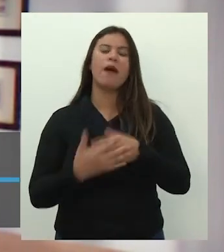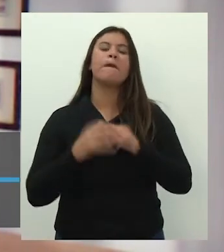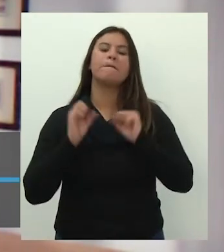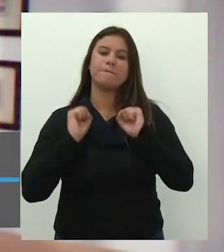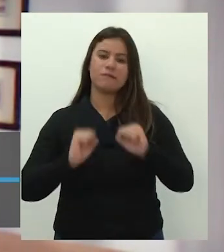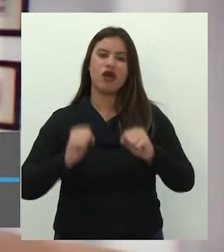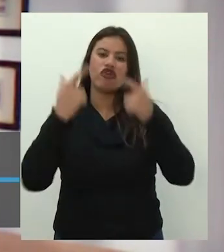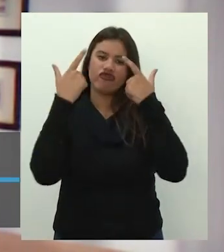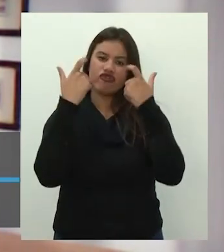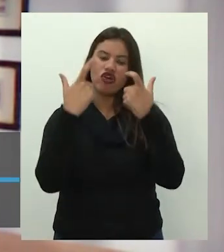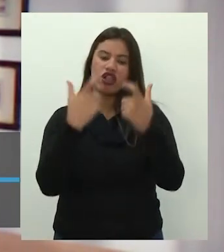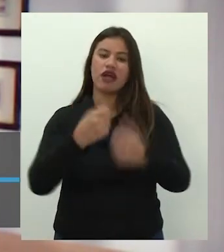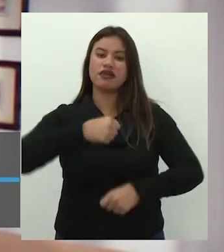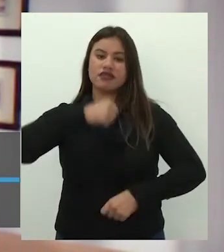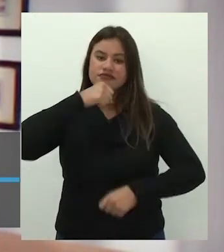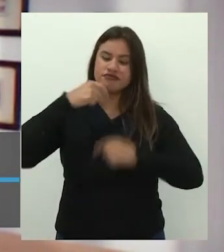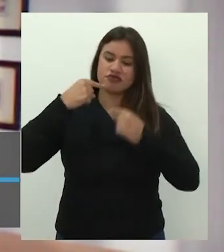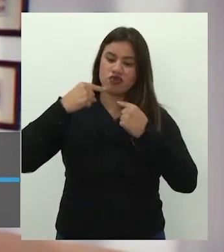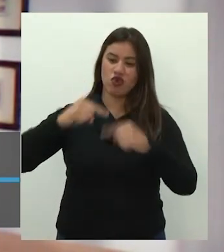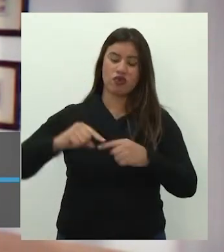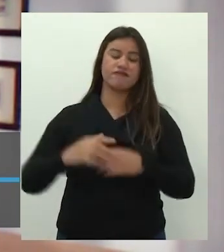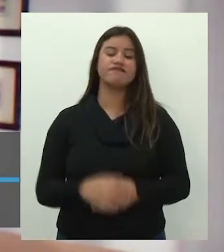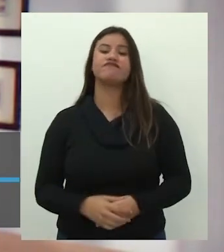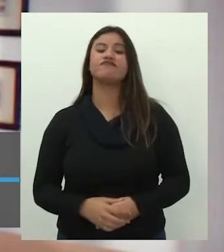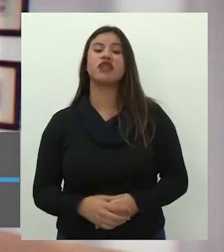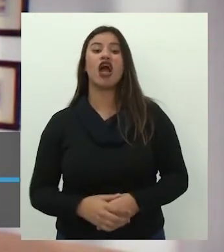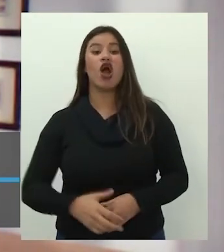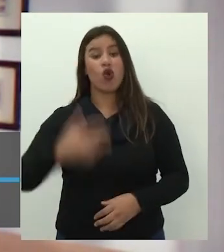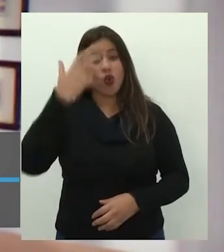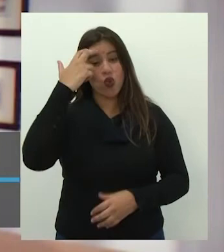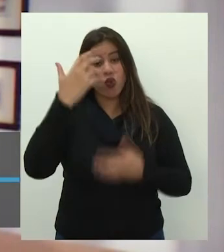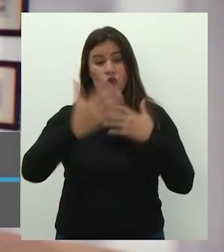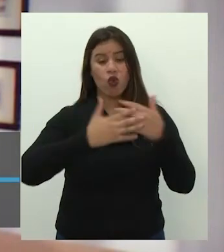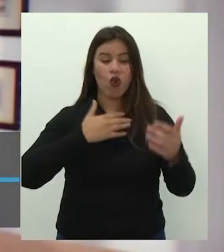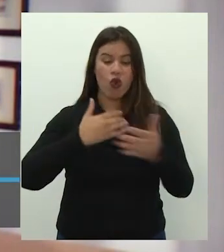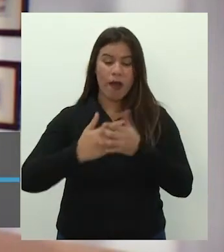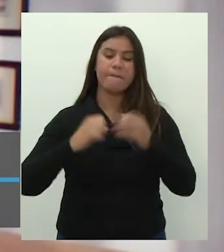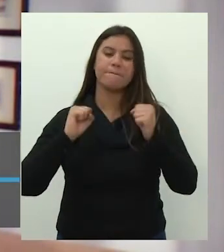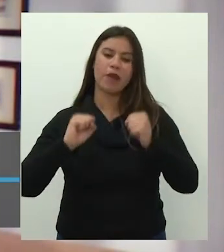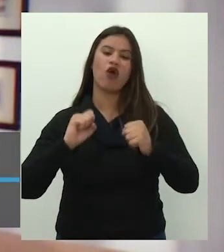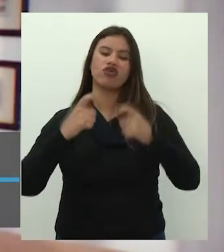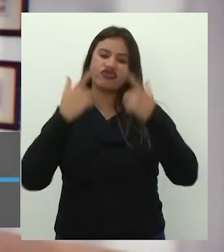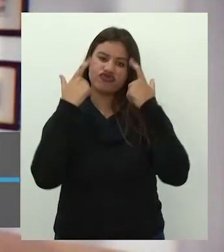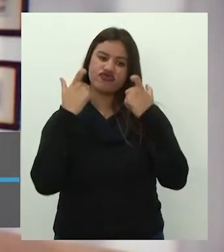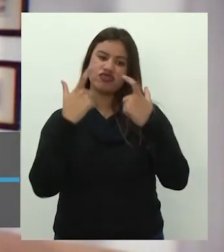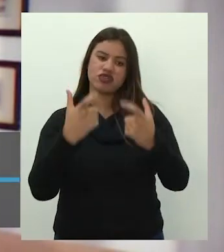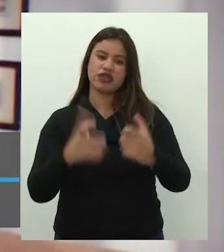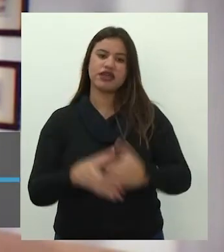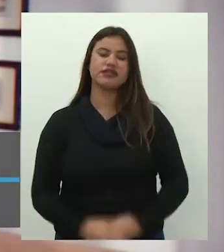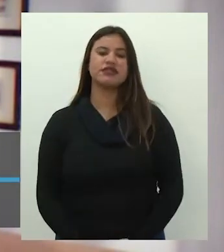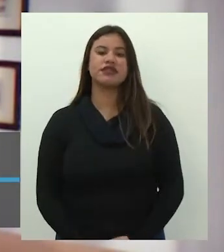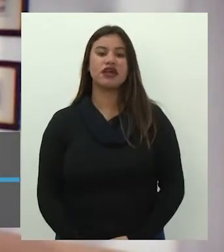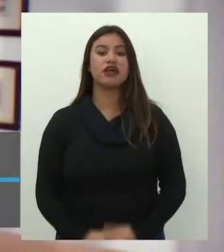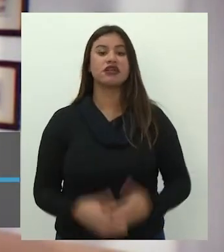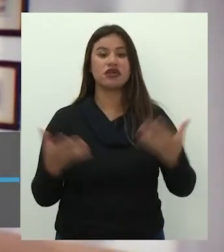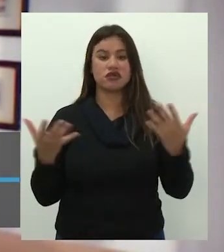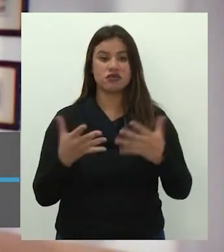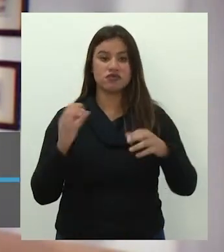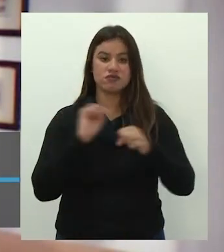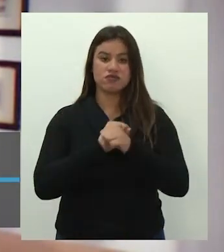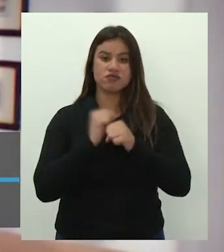ter, qualquer cultura pode ter violência. Então, nessa época de